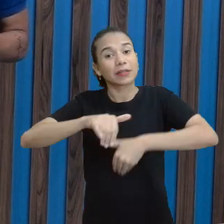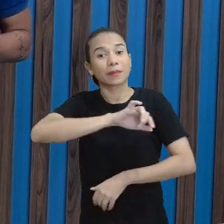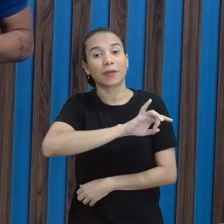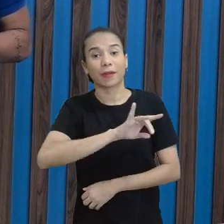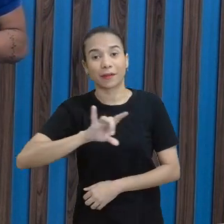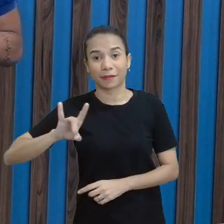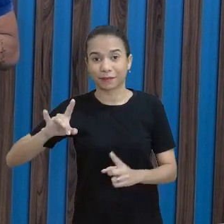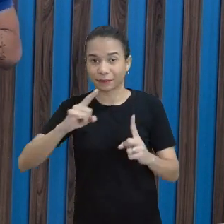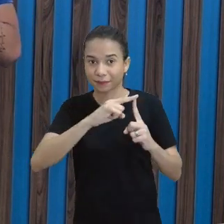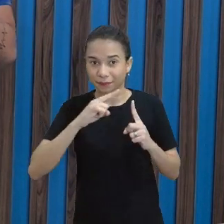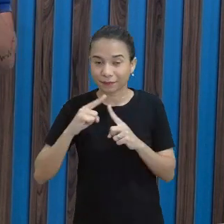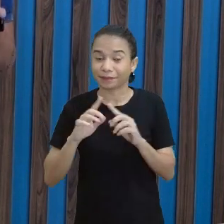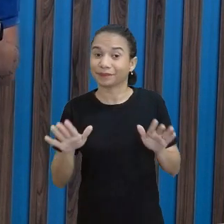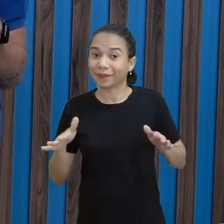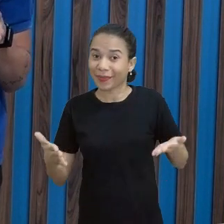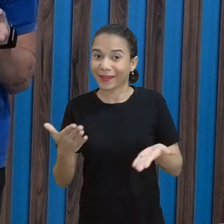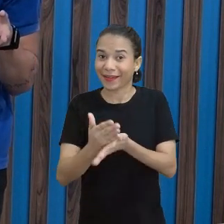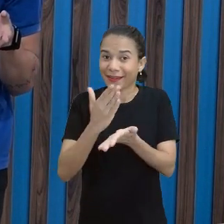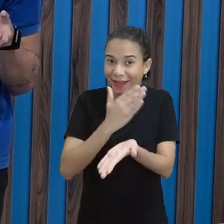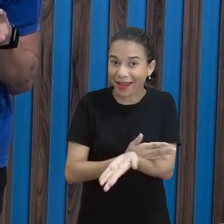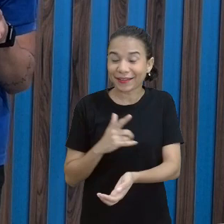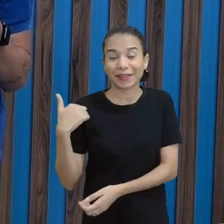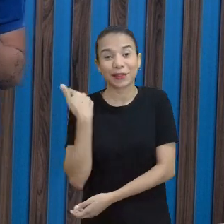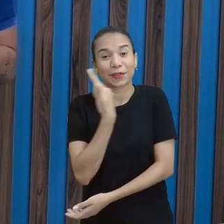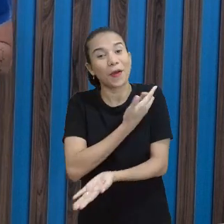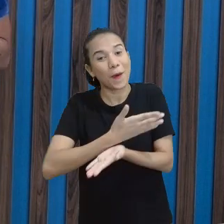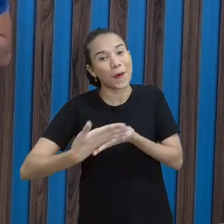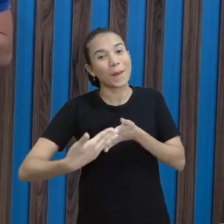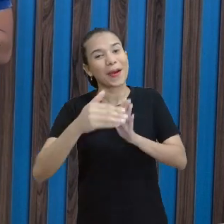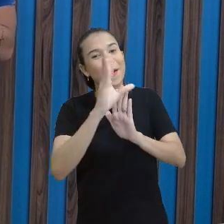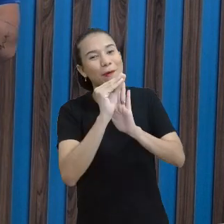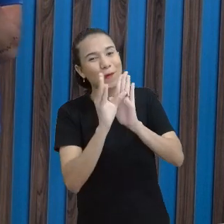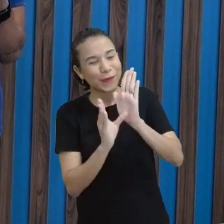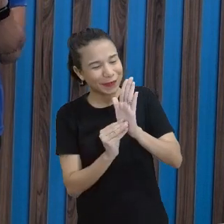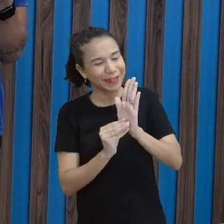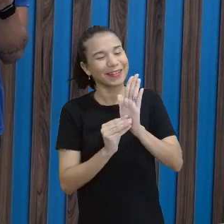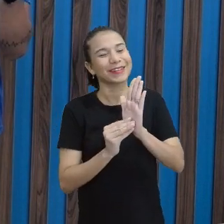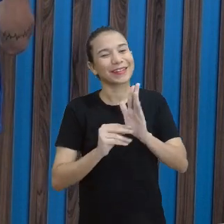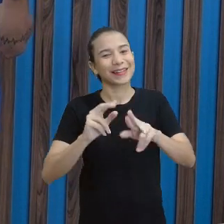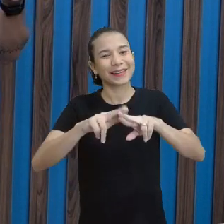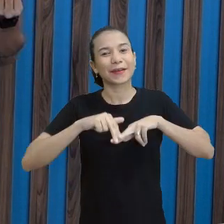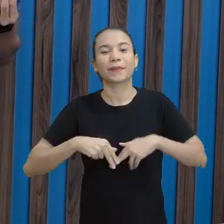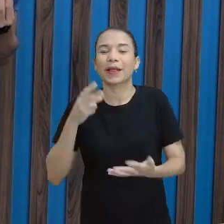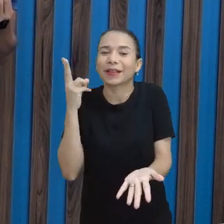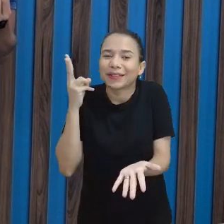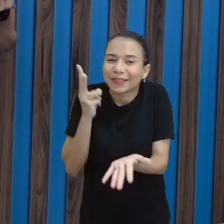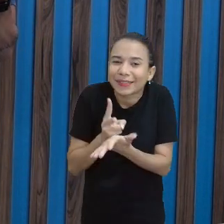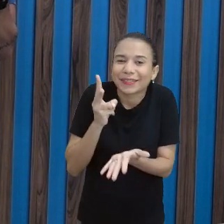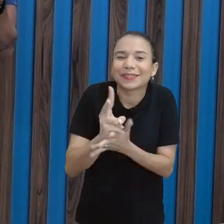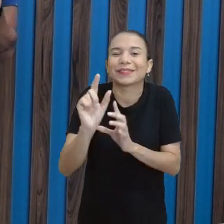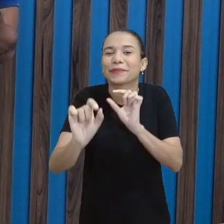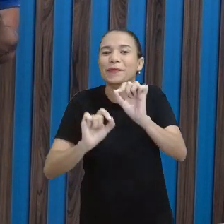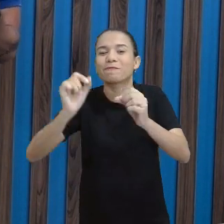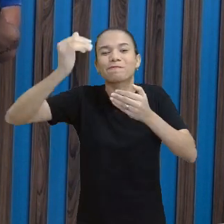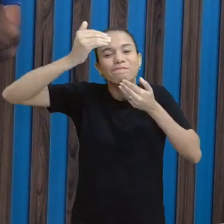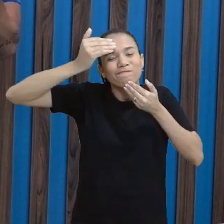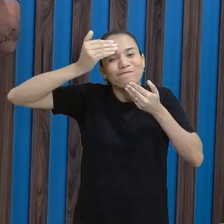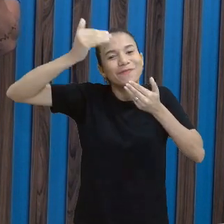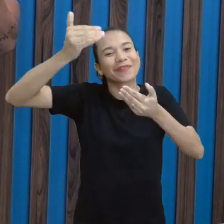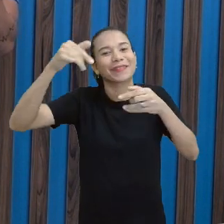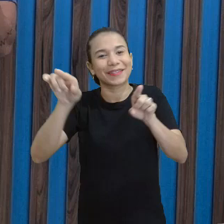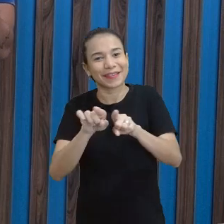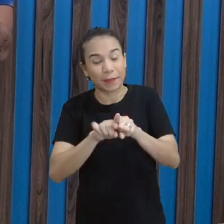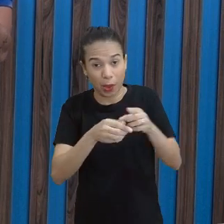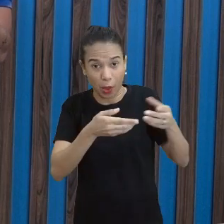provas. Então, antes da gente começar esse conteúdo, eu quero começar aqui, como sempre, agradecendo e